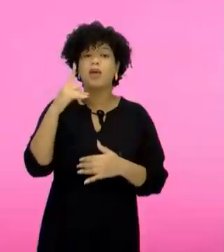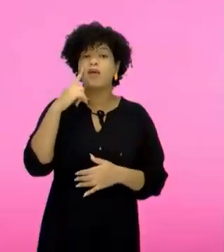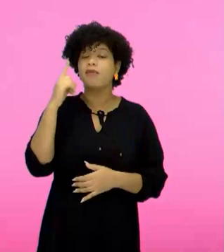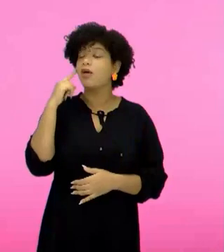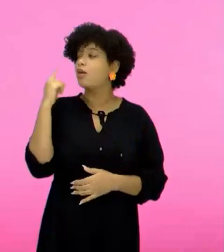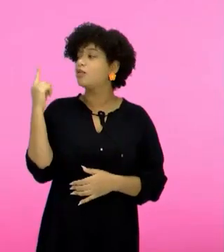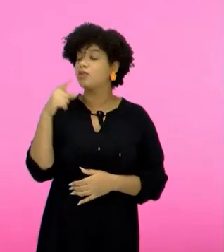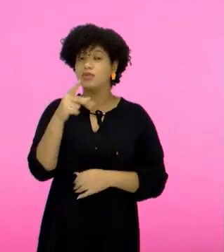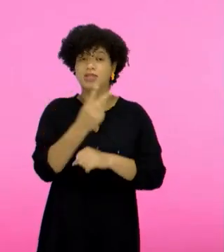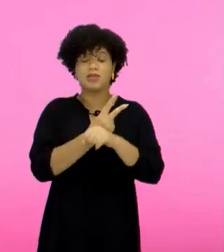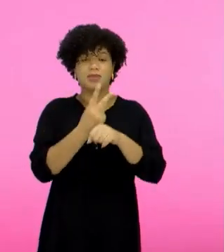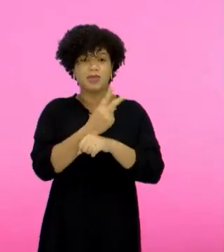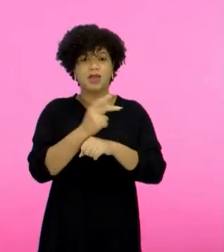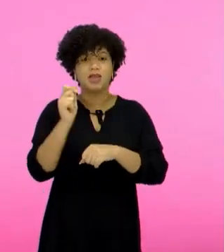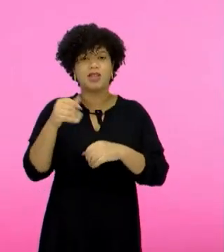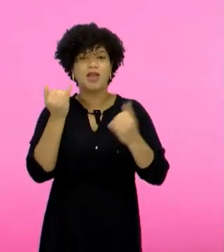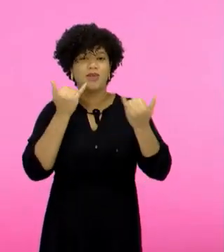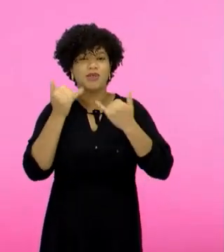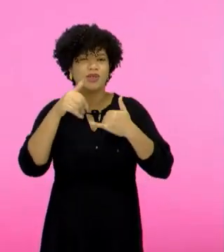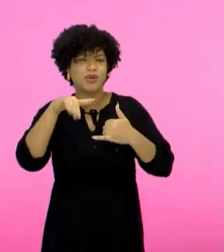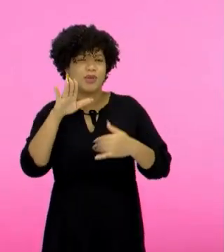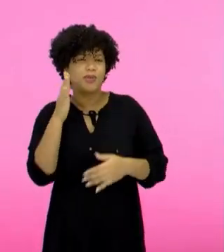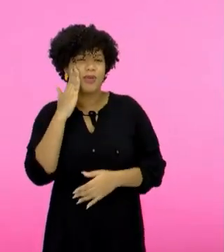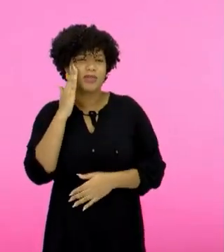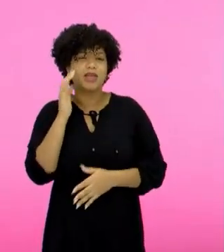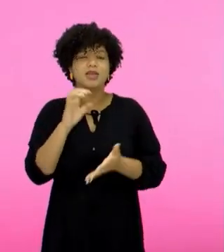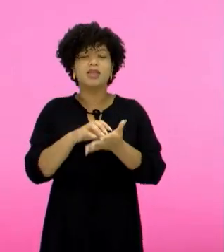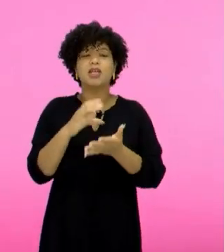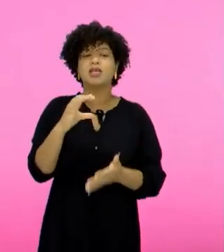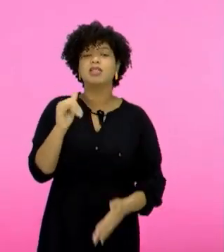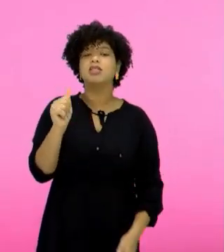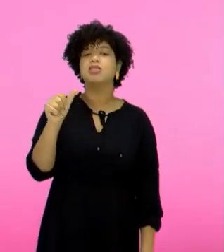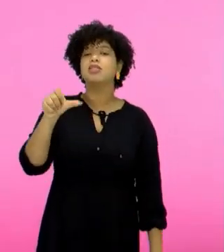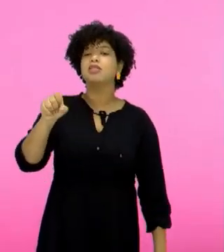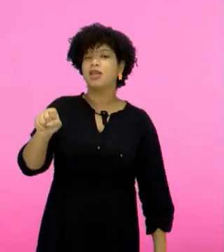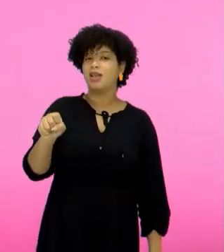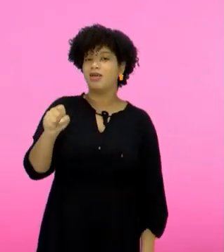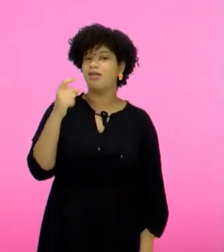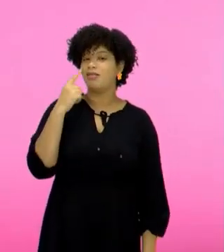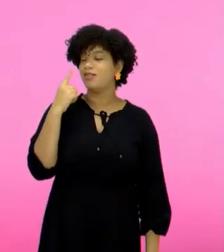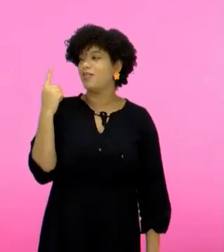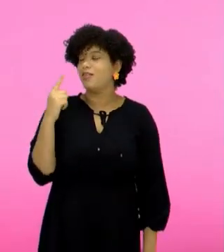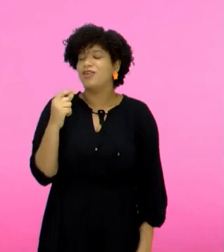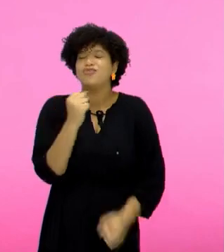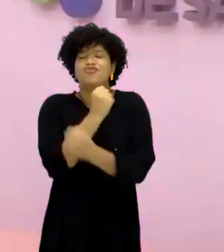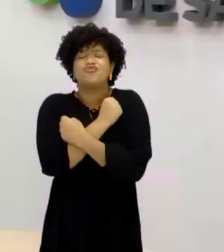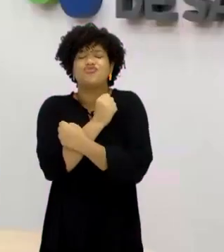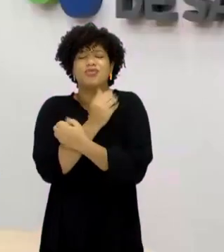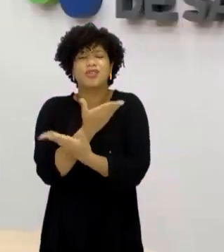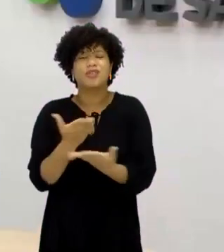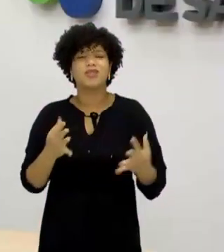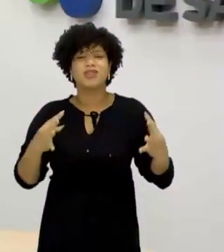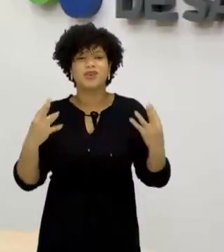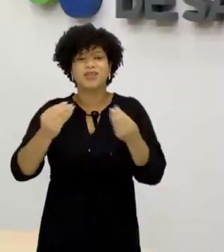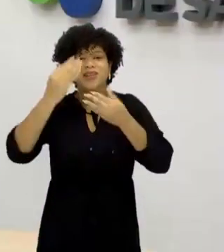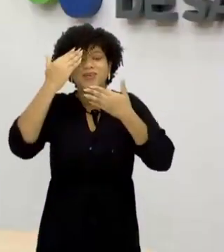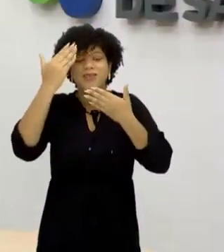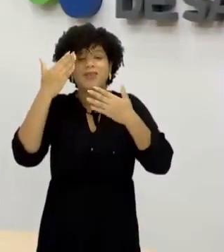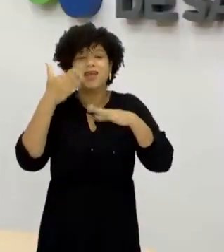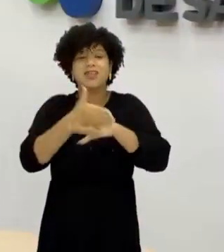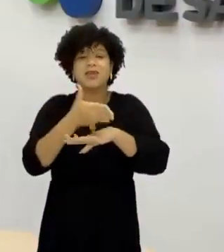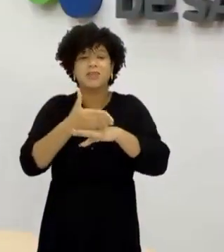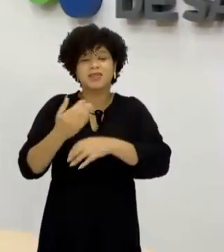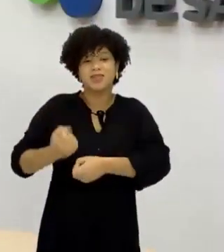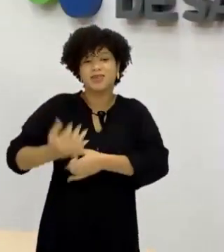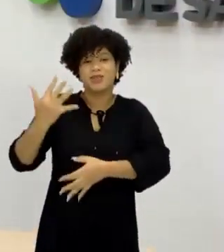lá o Saiba Mais, vocês podem pesquisar aí mais informações. Central de Informações de Aves e Suínos. Um forte abraço a todos aí, obrigado aí pela participação